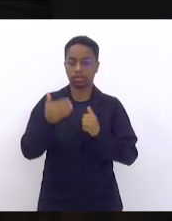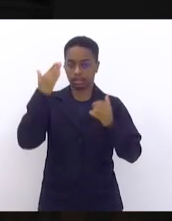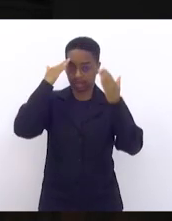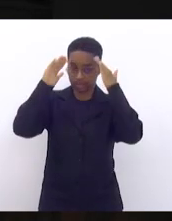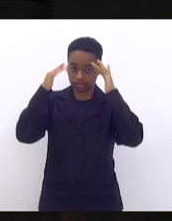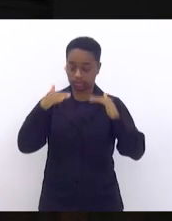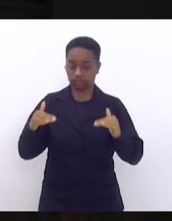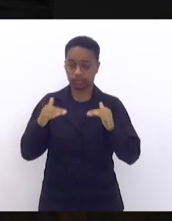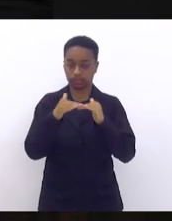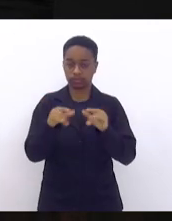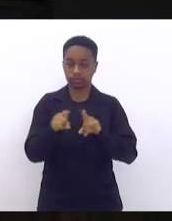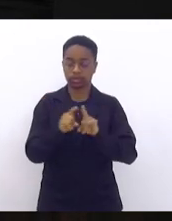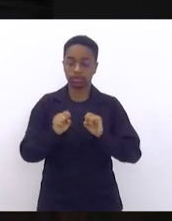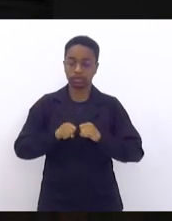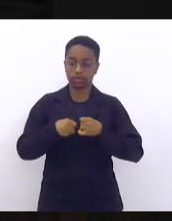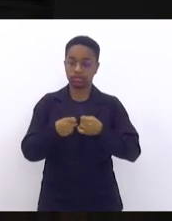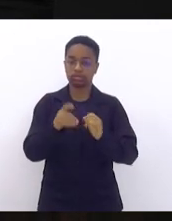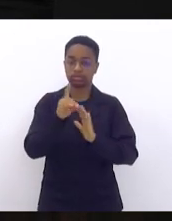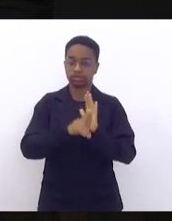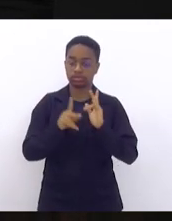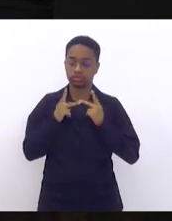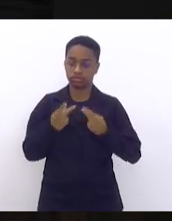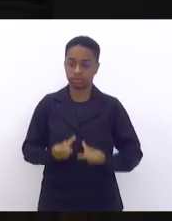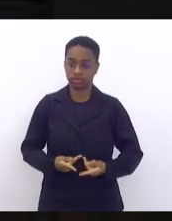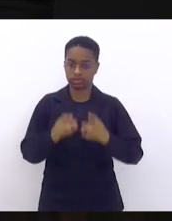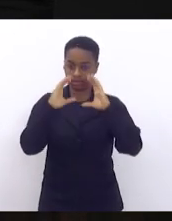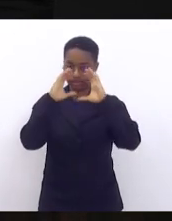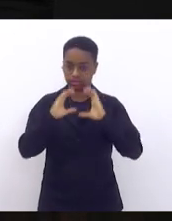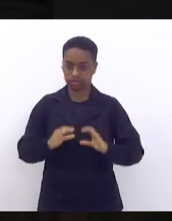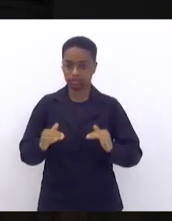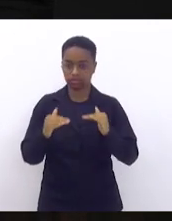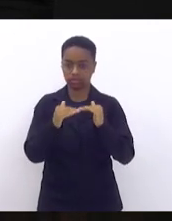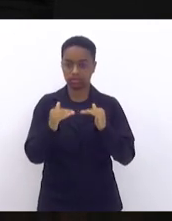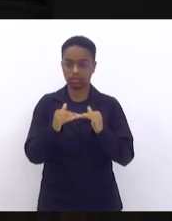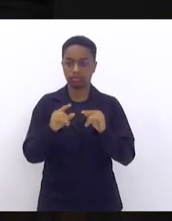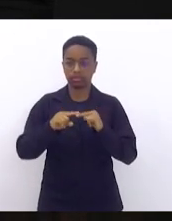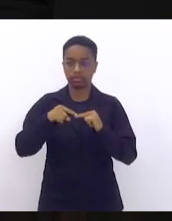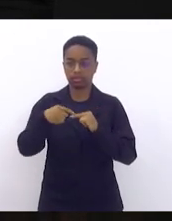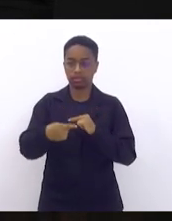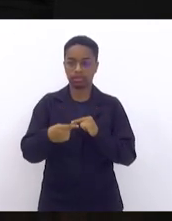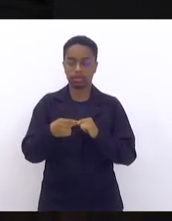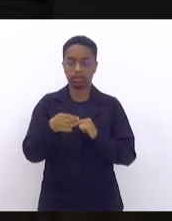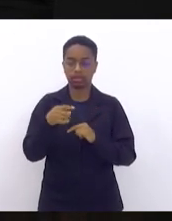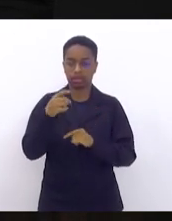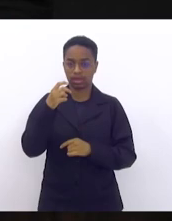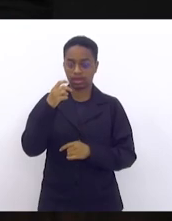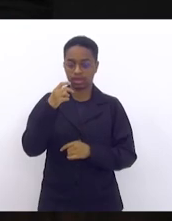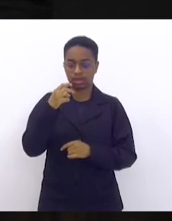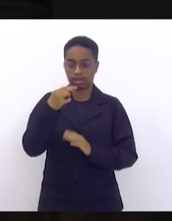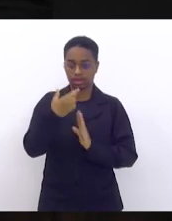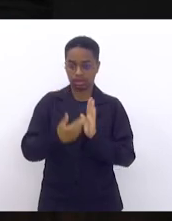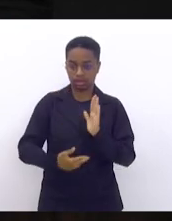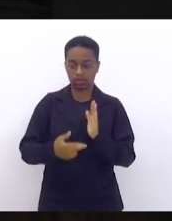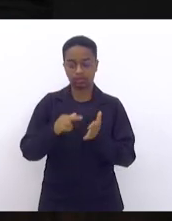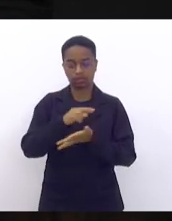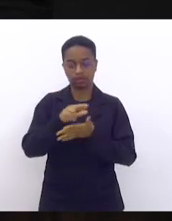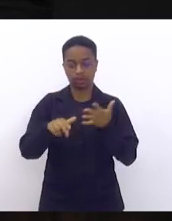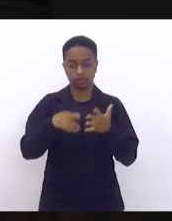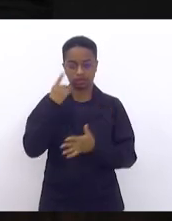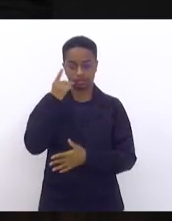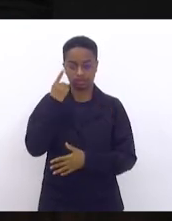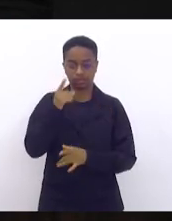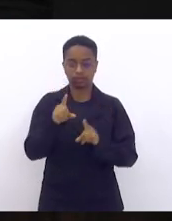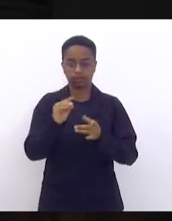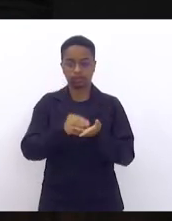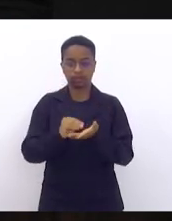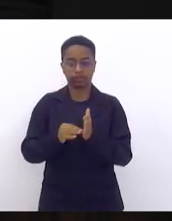dos Direitos Humanos e Cidadania, favorável. Relatores, deputado Felipe Raves, Índia Armelau, Andrezinho Siciliano. Pendente